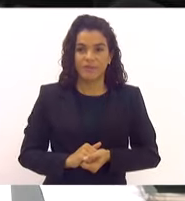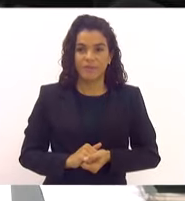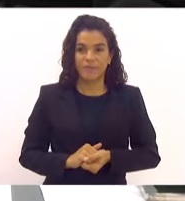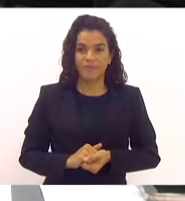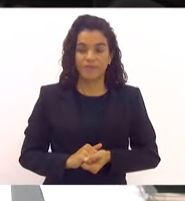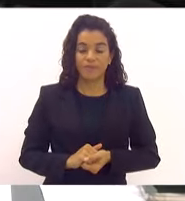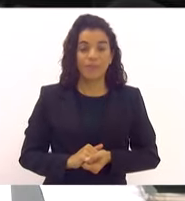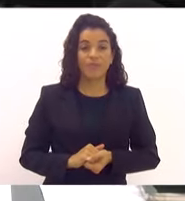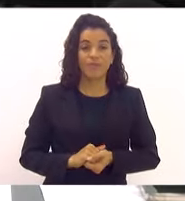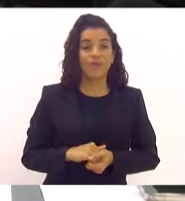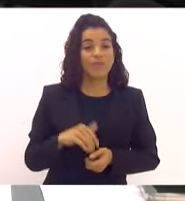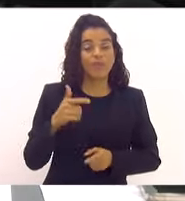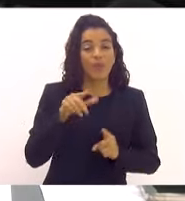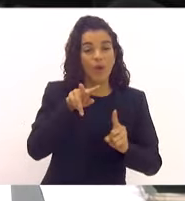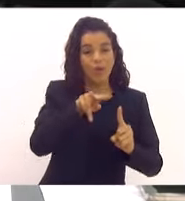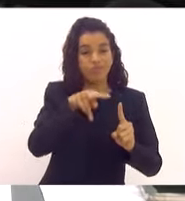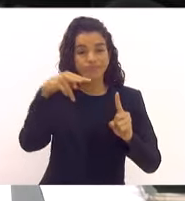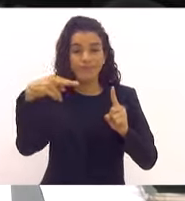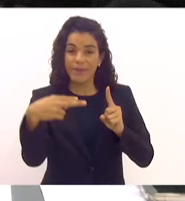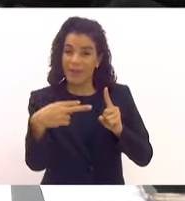De outro mote,